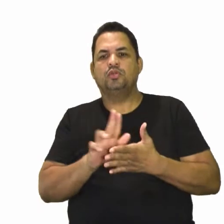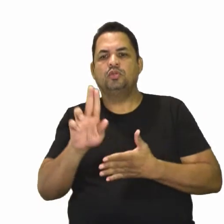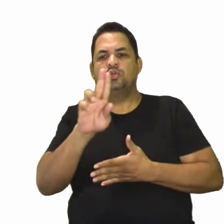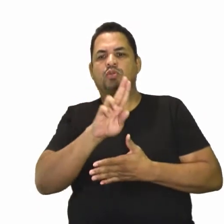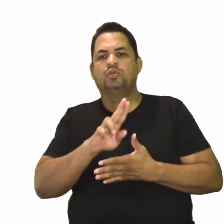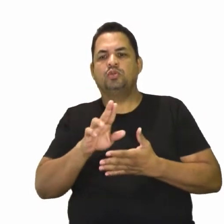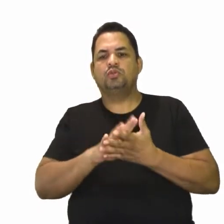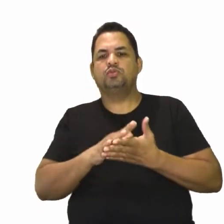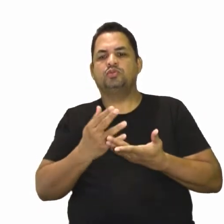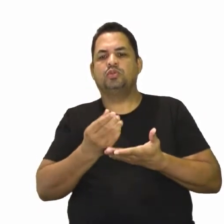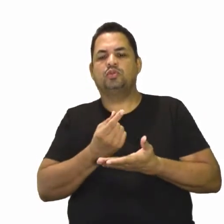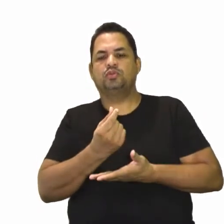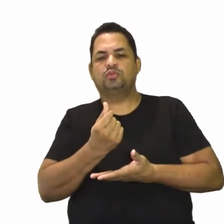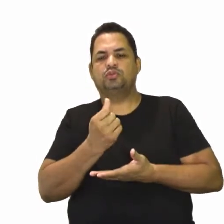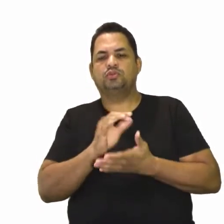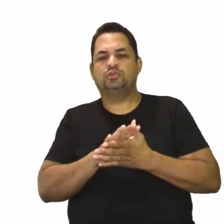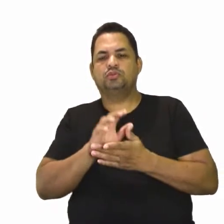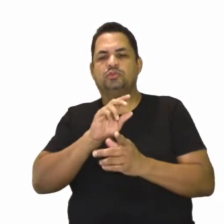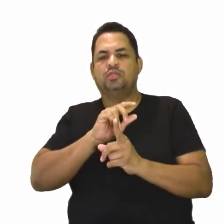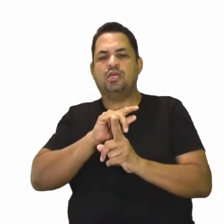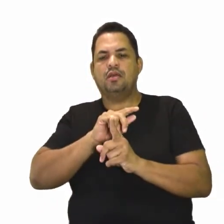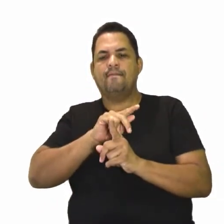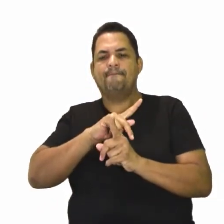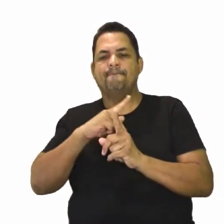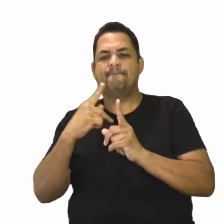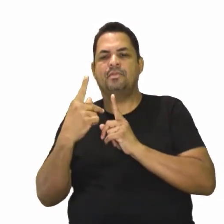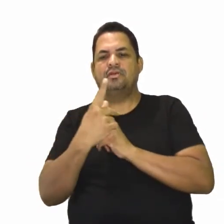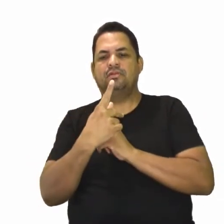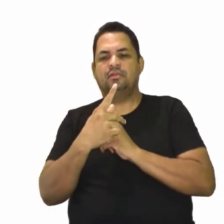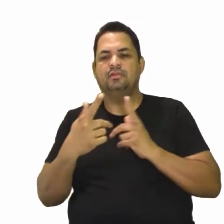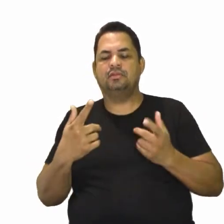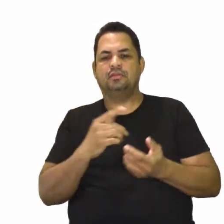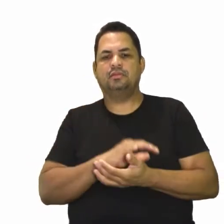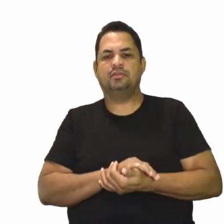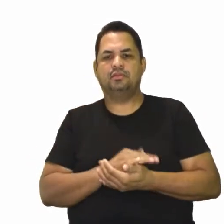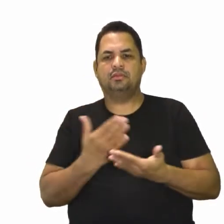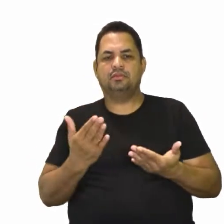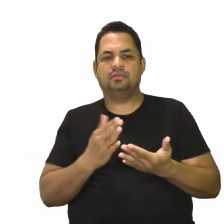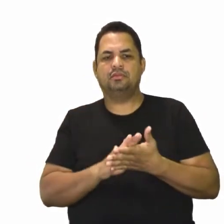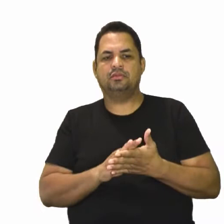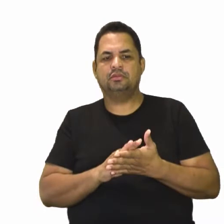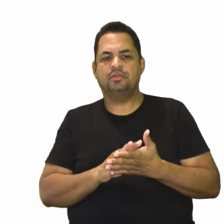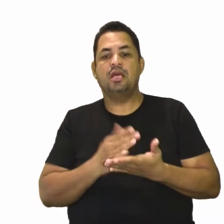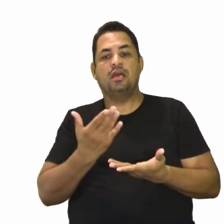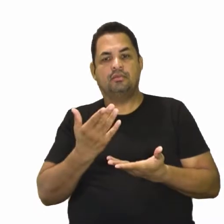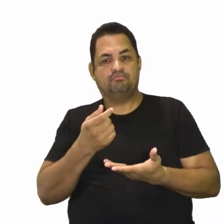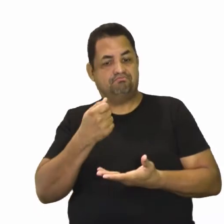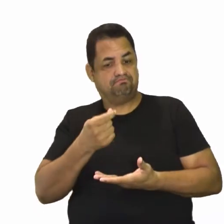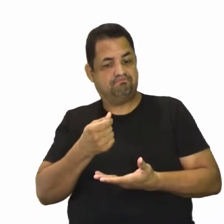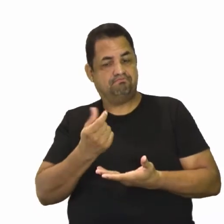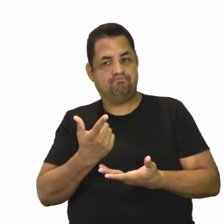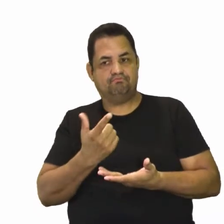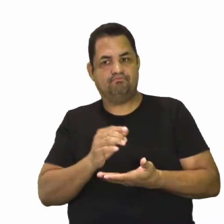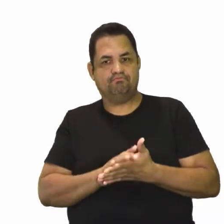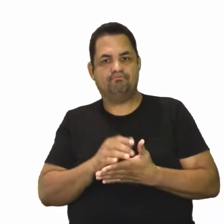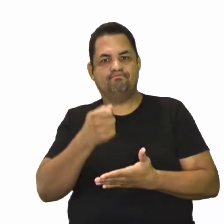ponte Rio-Niterói. Todo esse crescimento teve um custo altíssimo e a conta